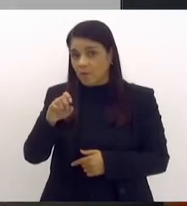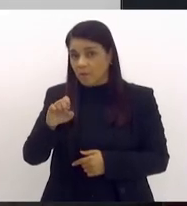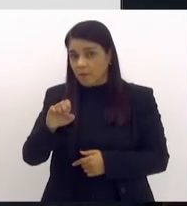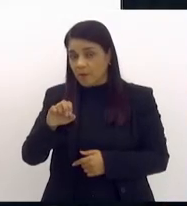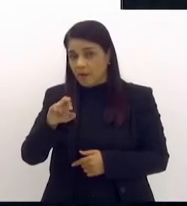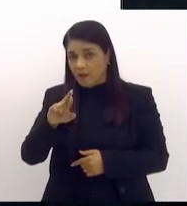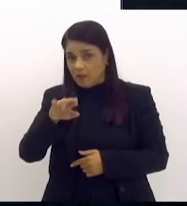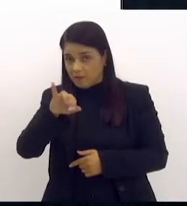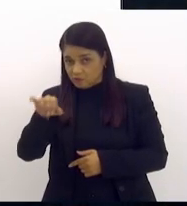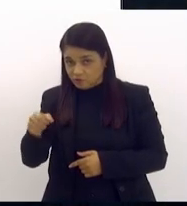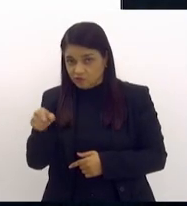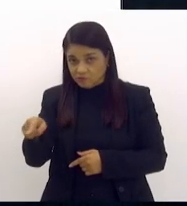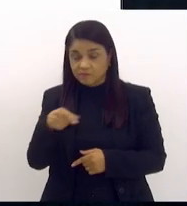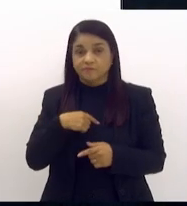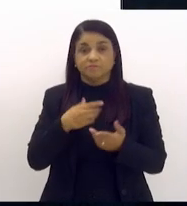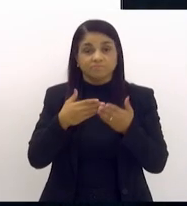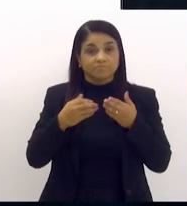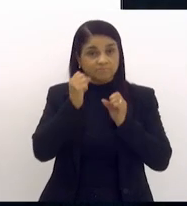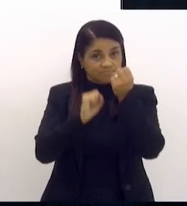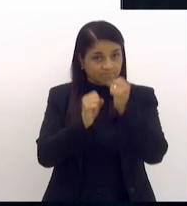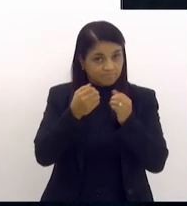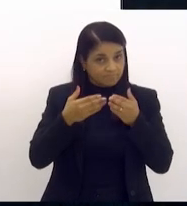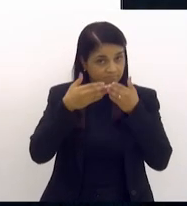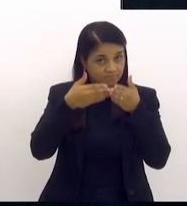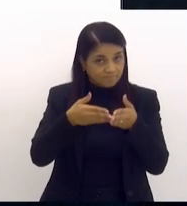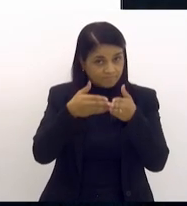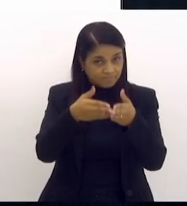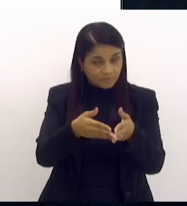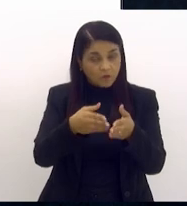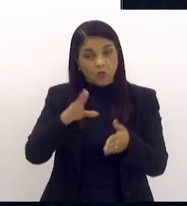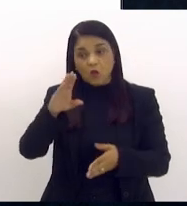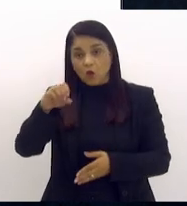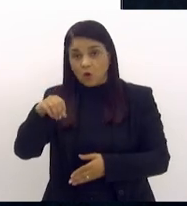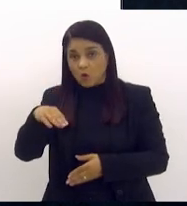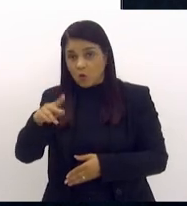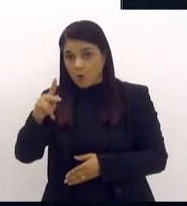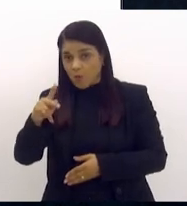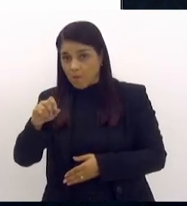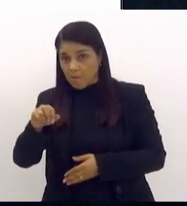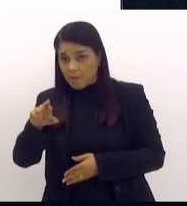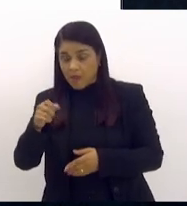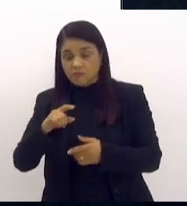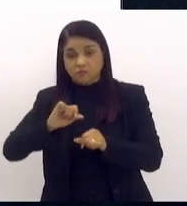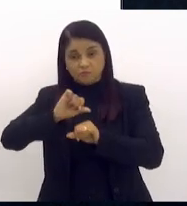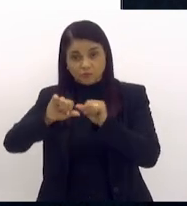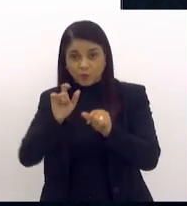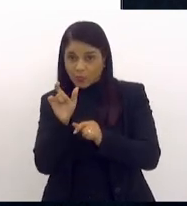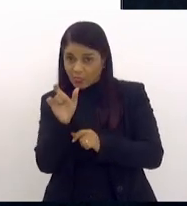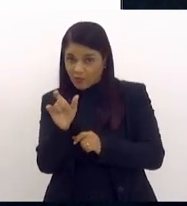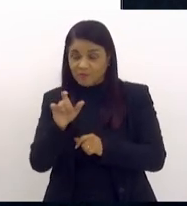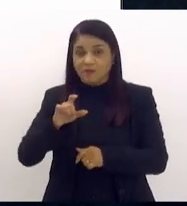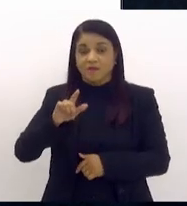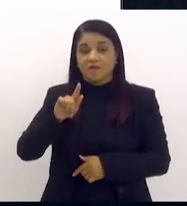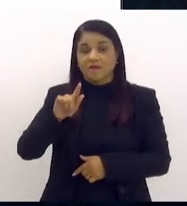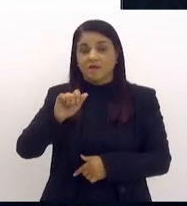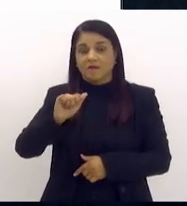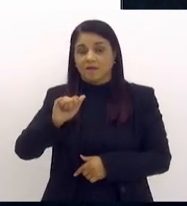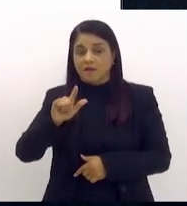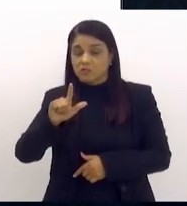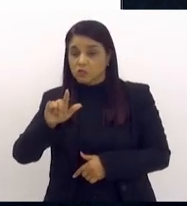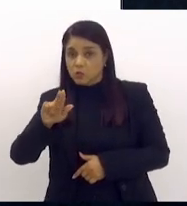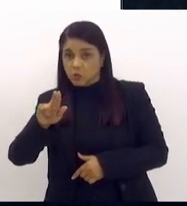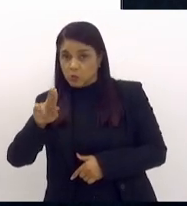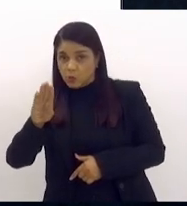naval e o comp perge e que agora tá sendo reativado como Polo Gá Lub eles compartilham dessa